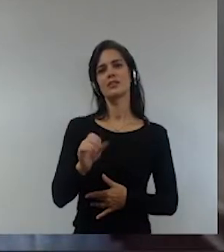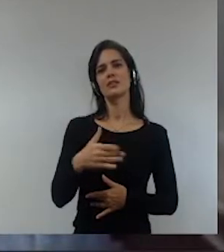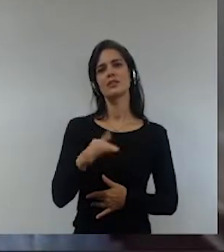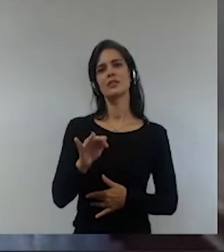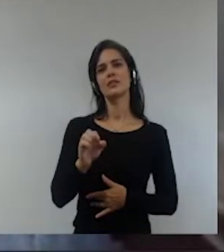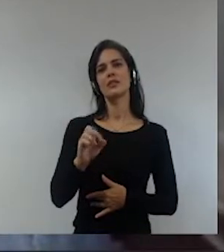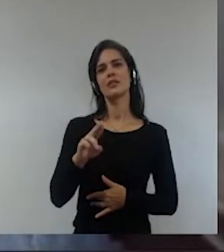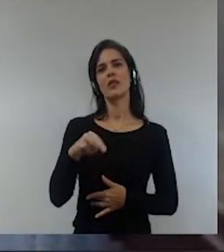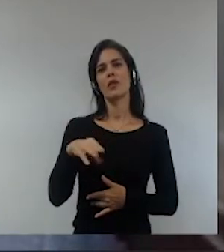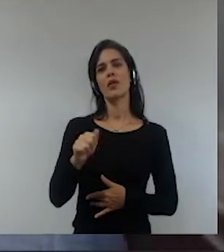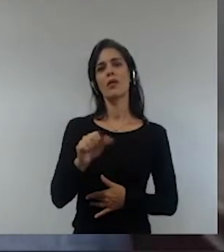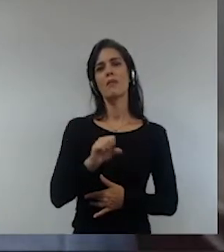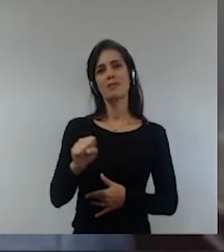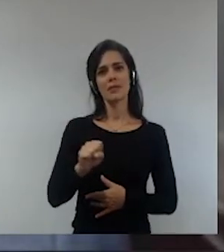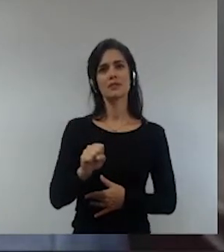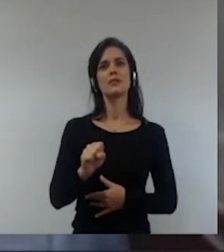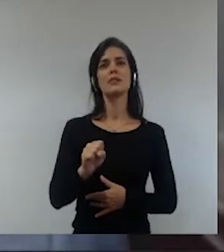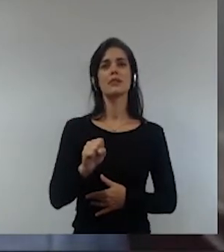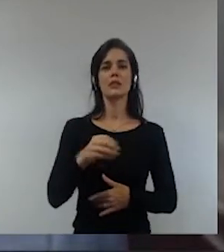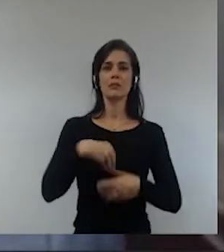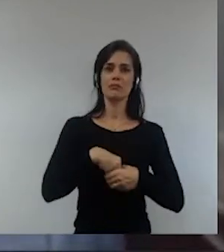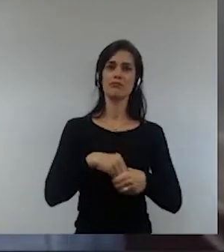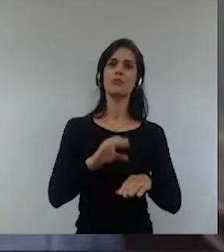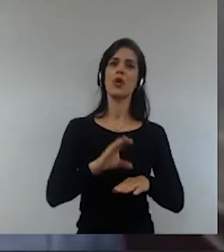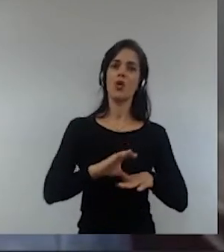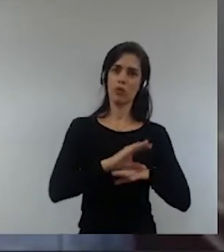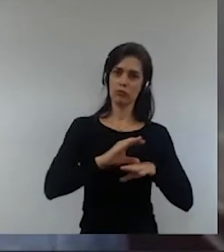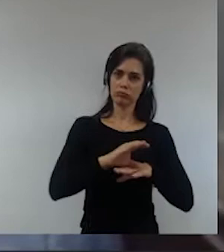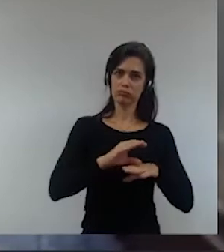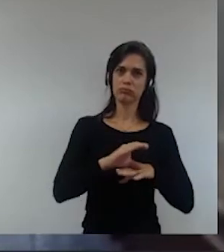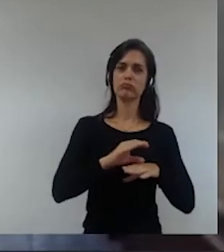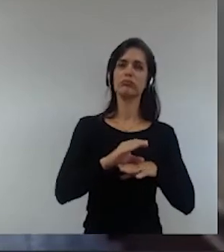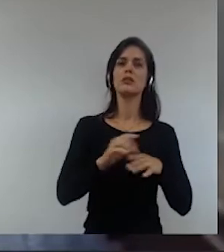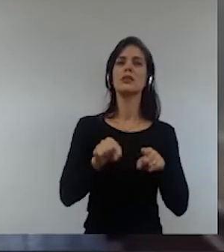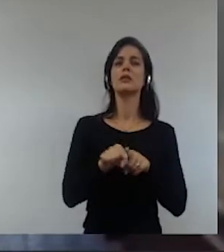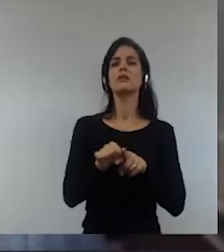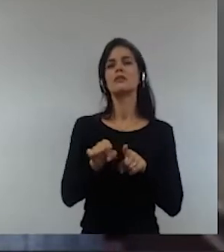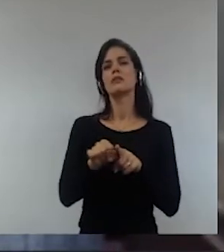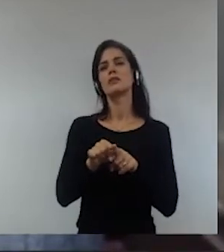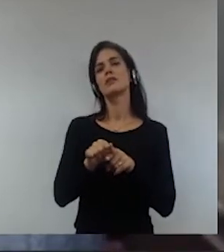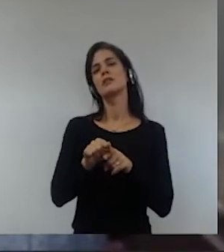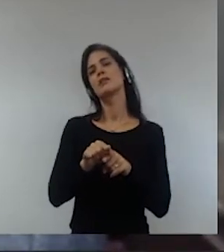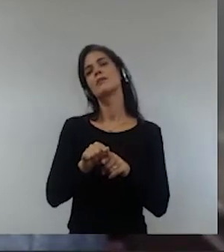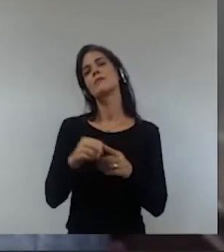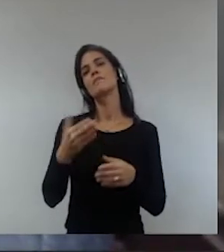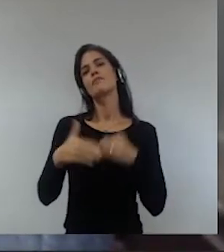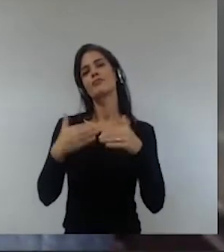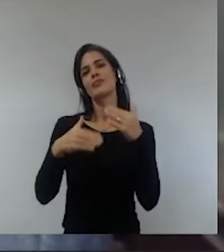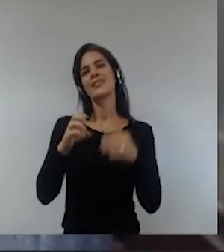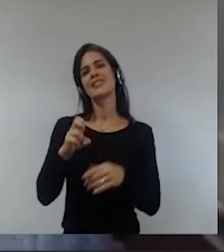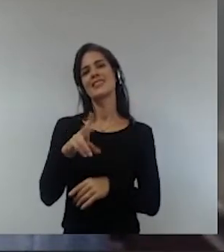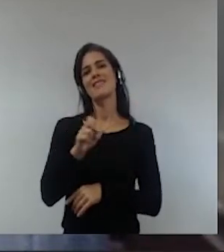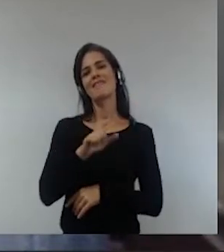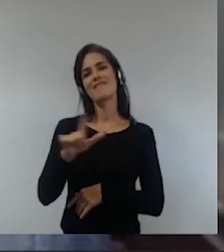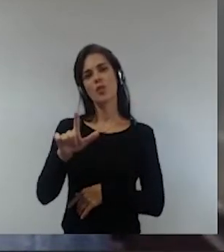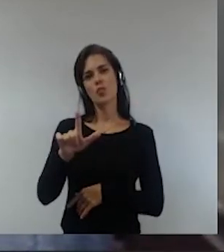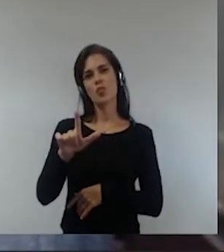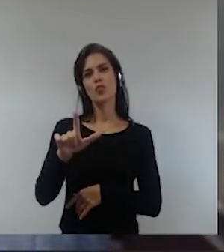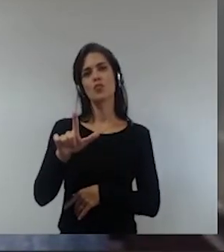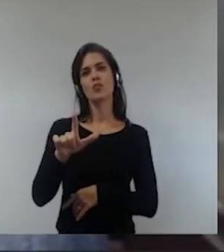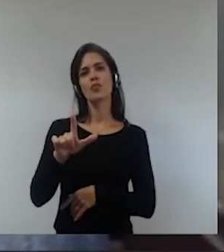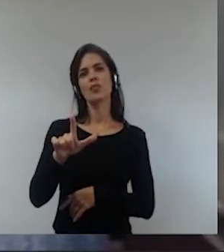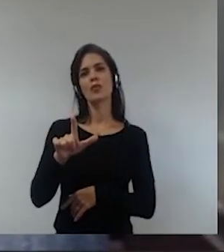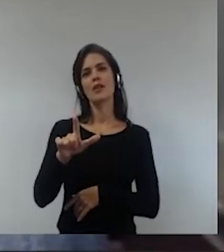no Código de Processo Civil, tanto no artigo 188 quanto no 277, a ideia de que os